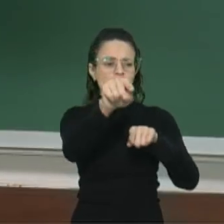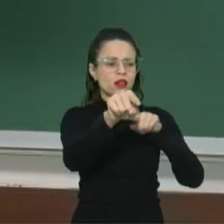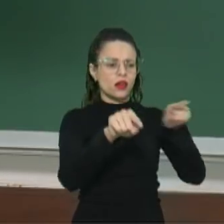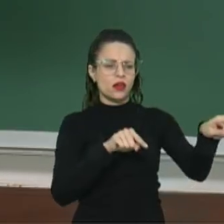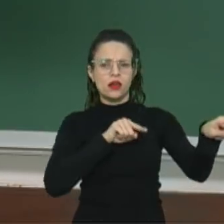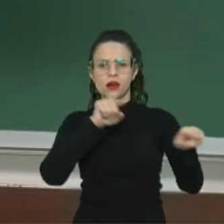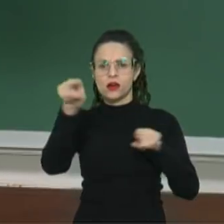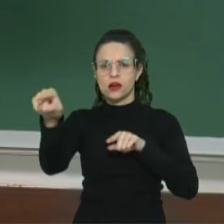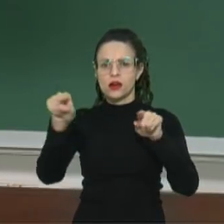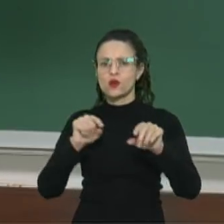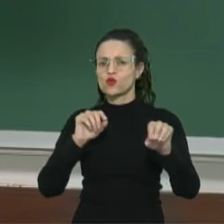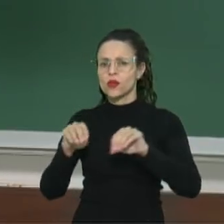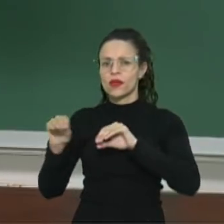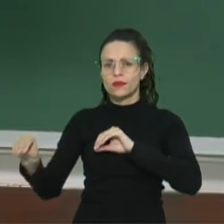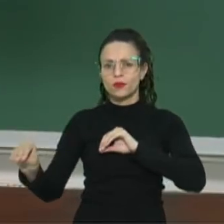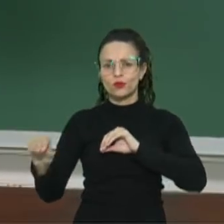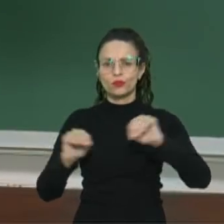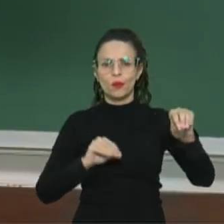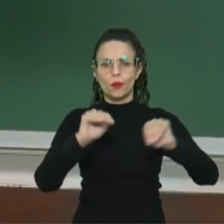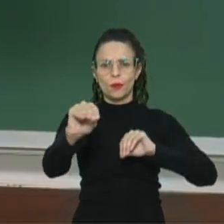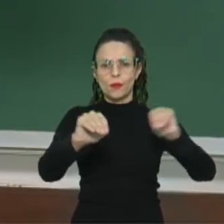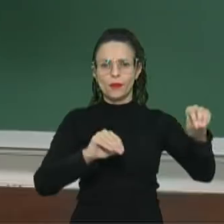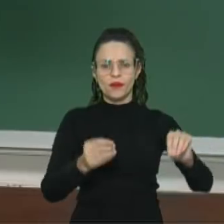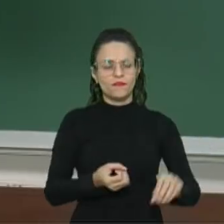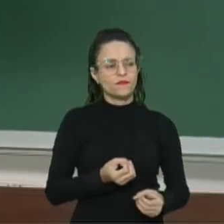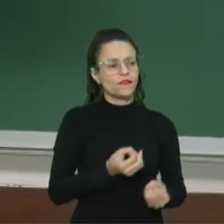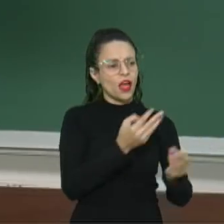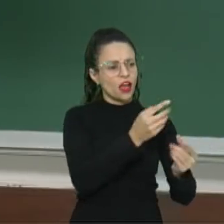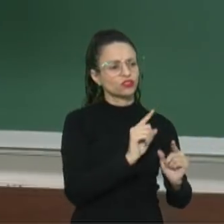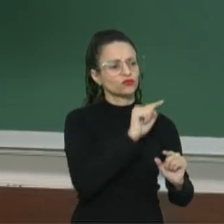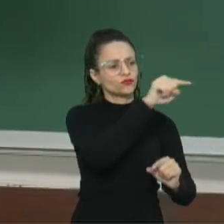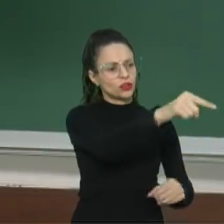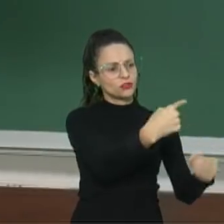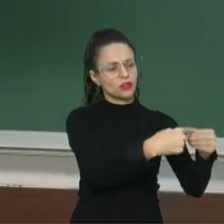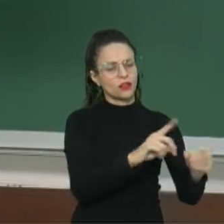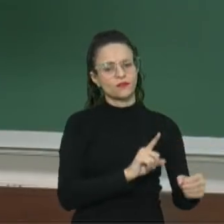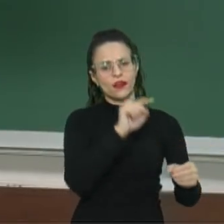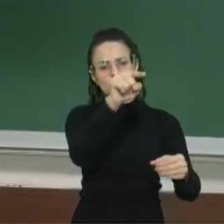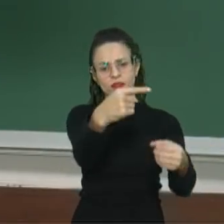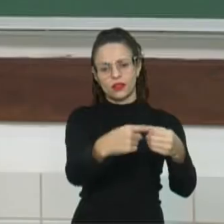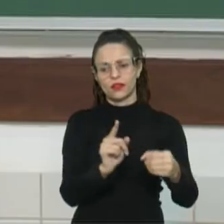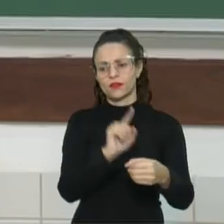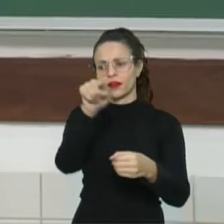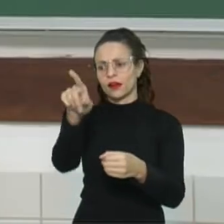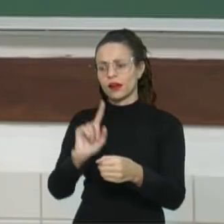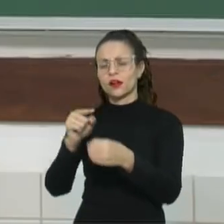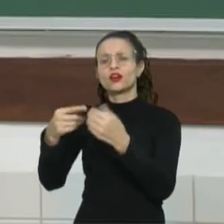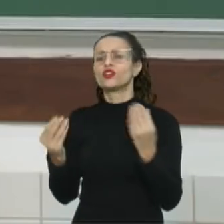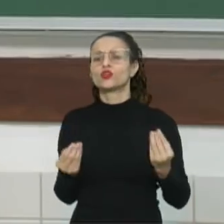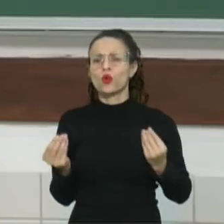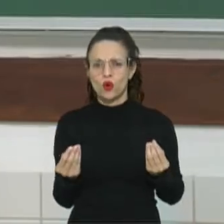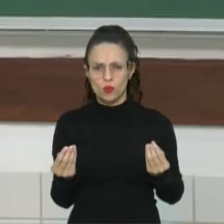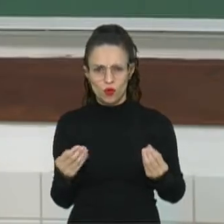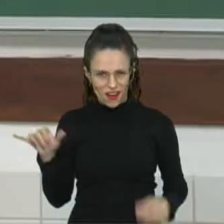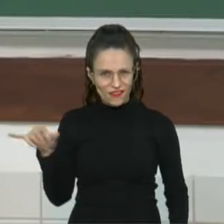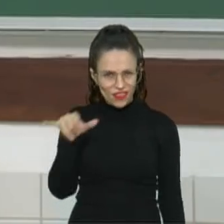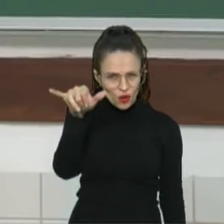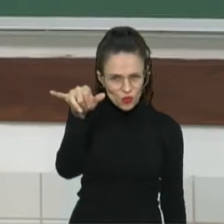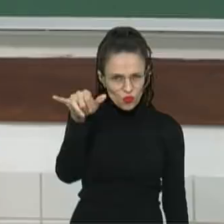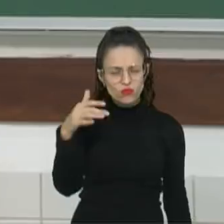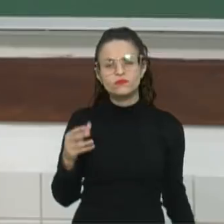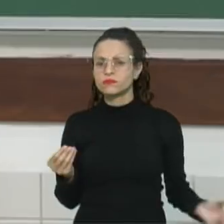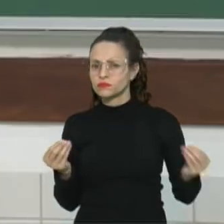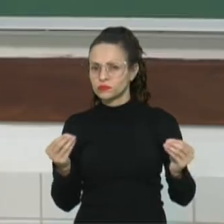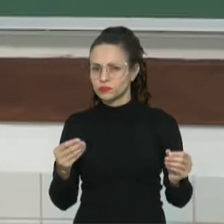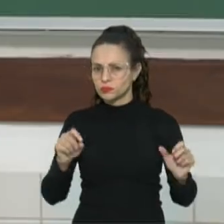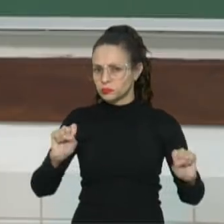eram mambembes, ou seja, viajavam de cidade em cidade se apresentando. Como eles iam? Eles iam de avião?